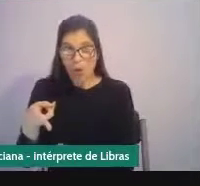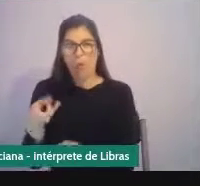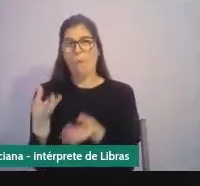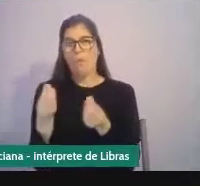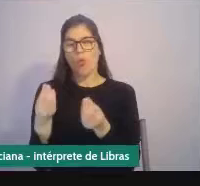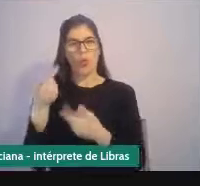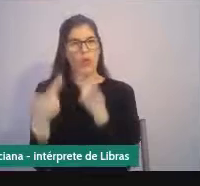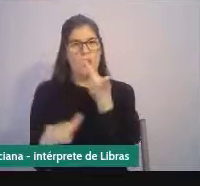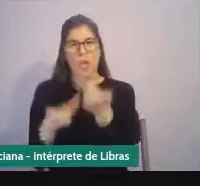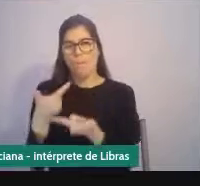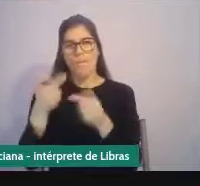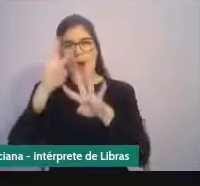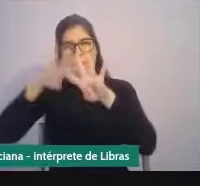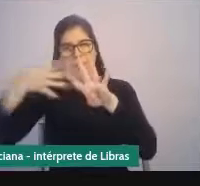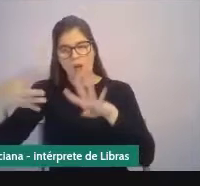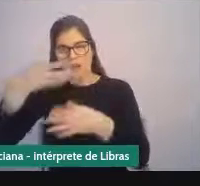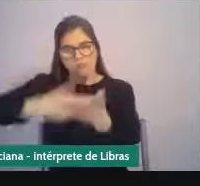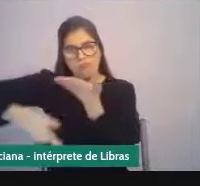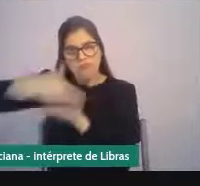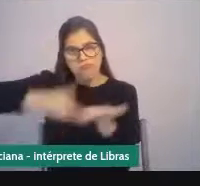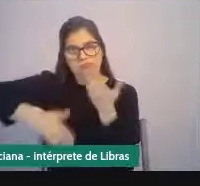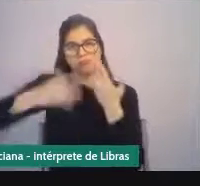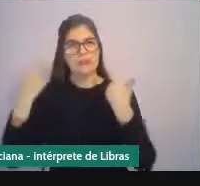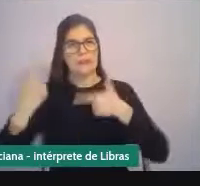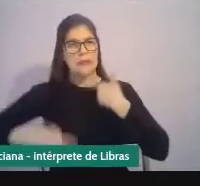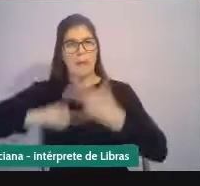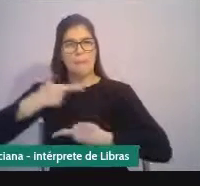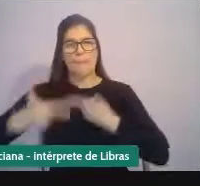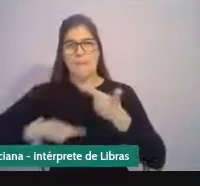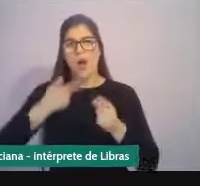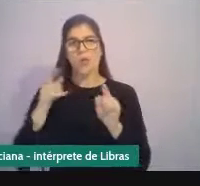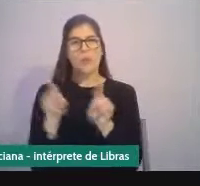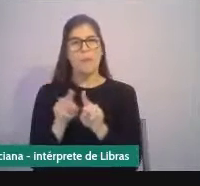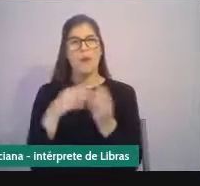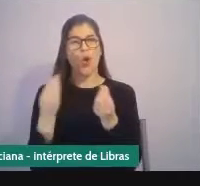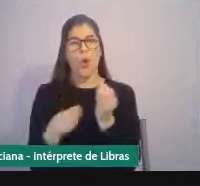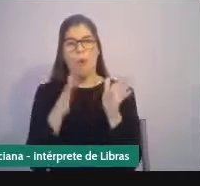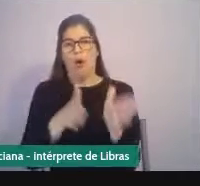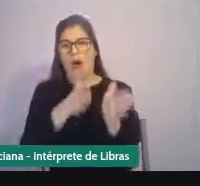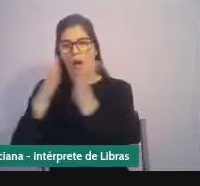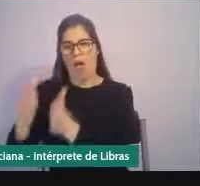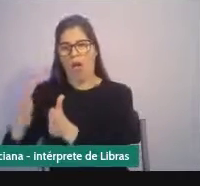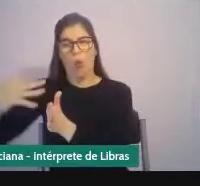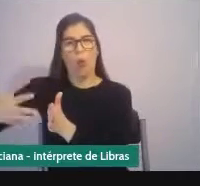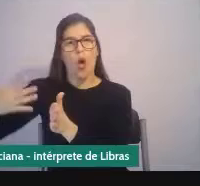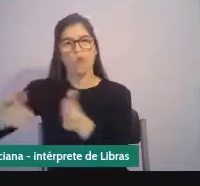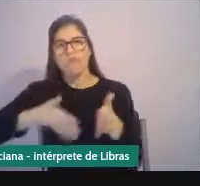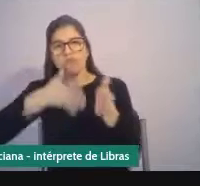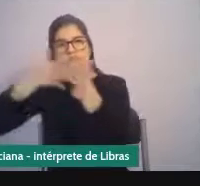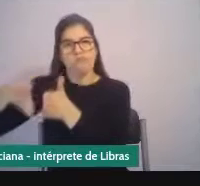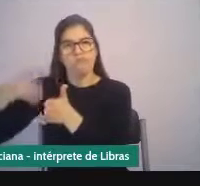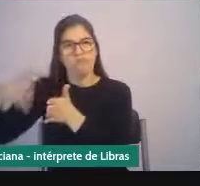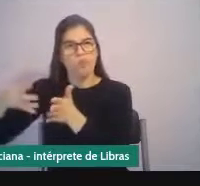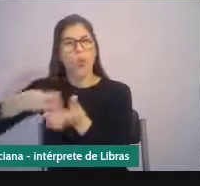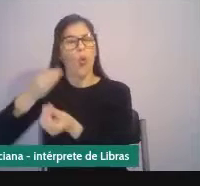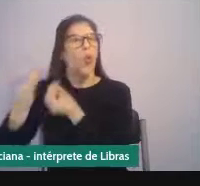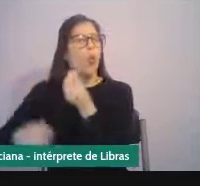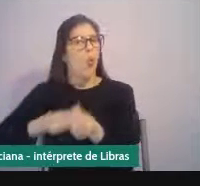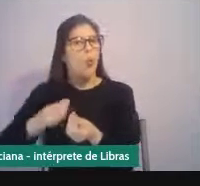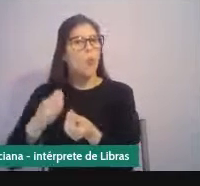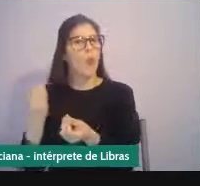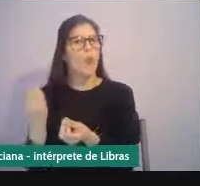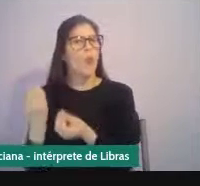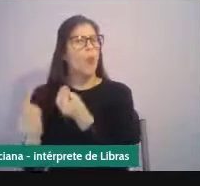daquela planilha compartilhada, e o nosso desafio de passar da etapa 3 à etapa 4, que é transformar esses objetos de aprendizagem,